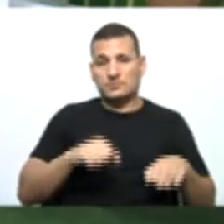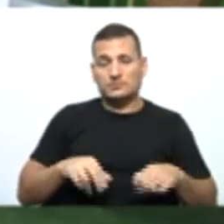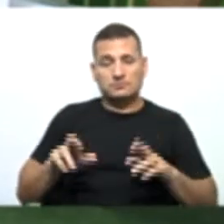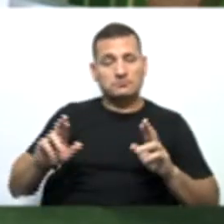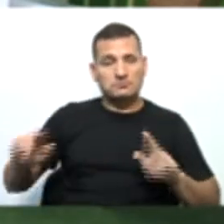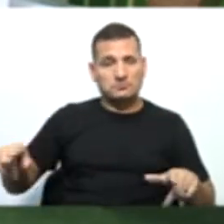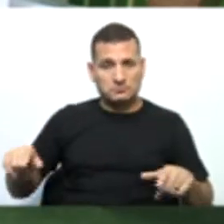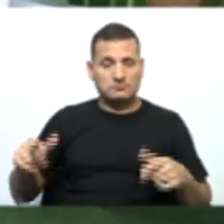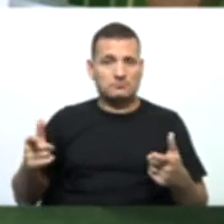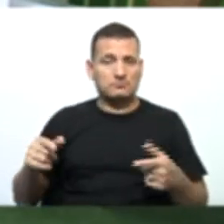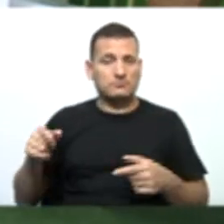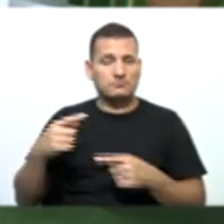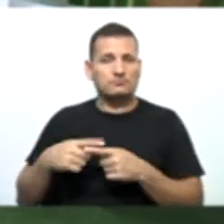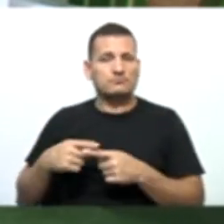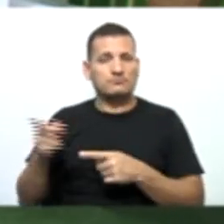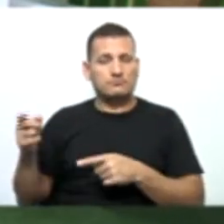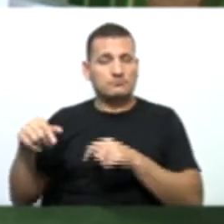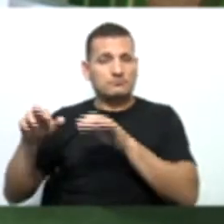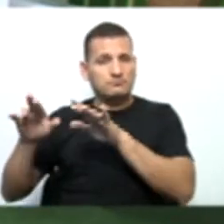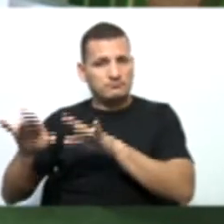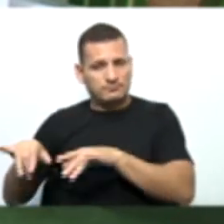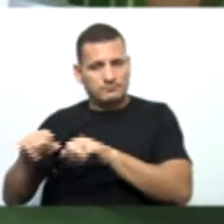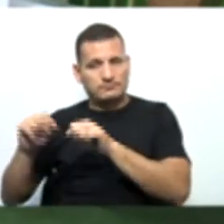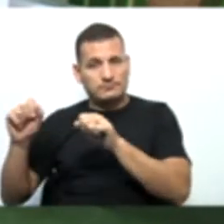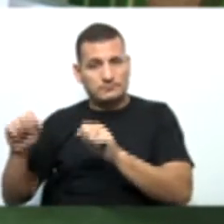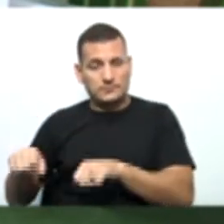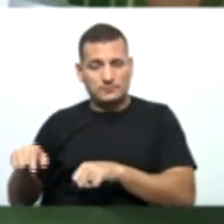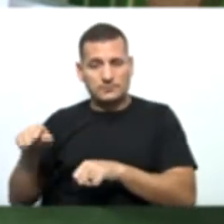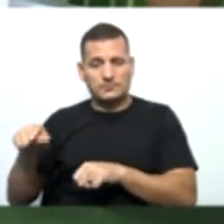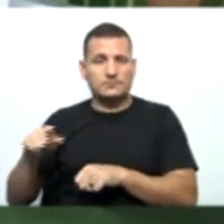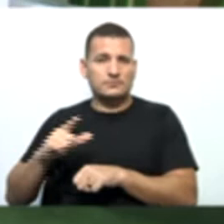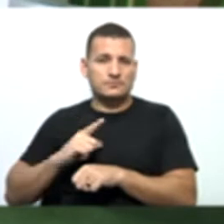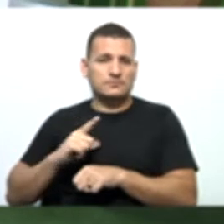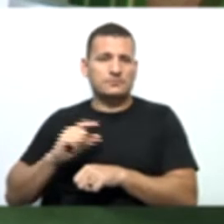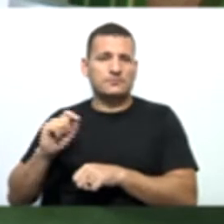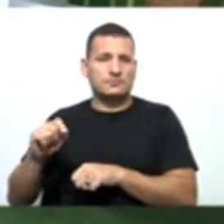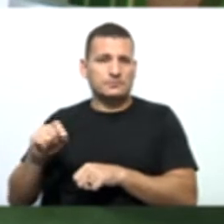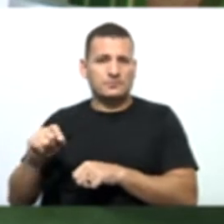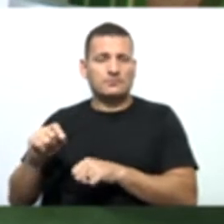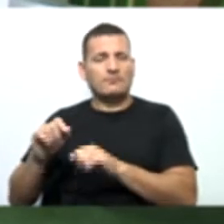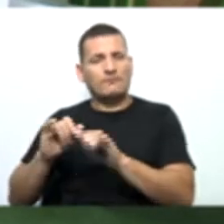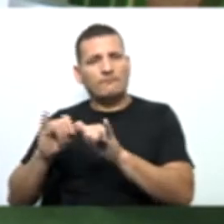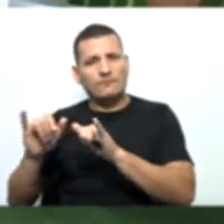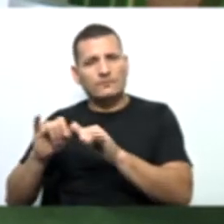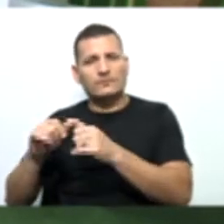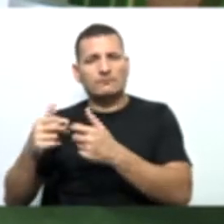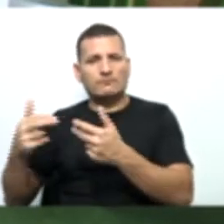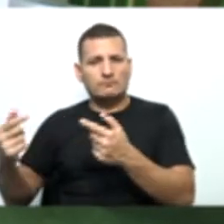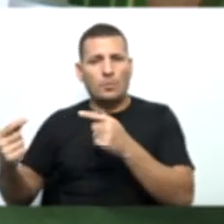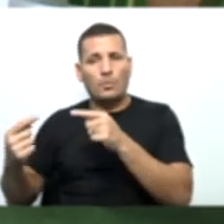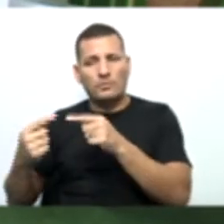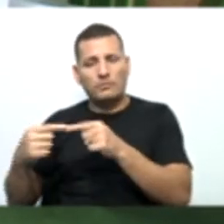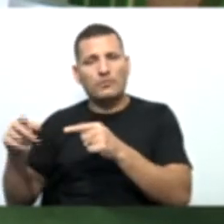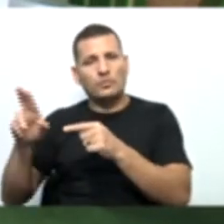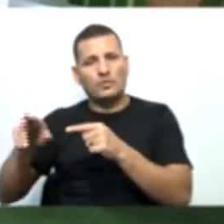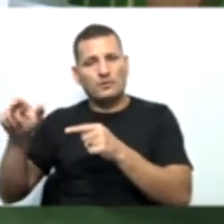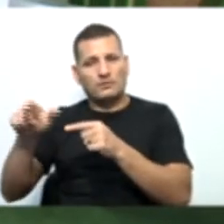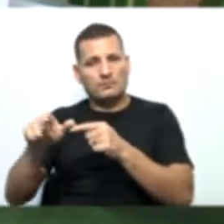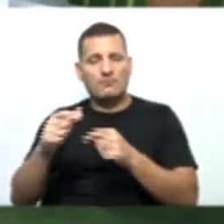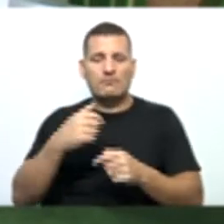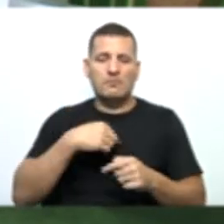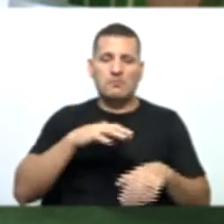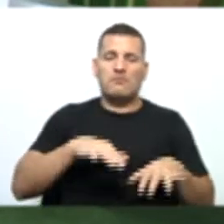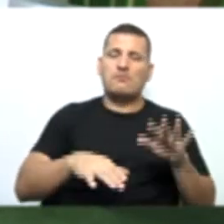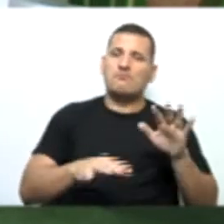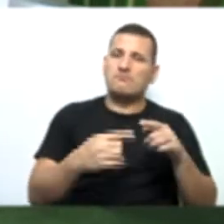sistema que ele desenvolveu pode atende e o meu não atende a necessidade do usuário. Então isso aí